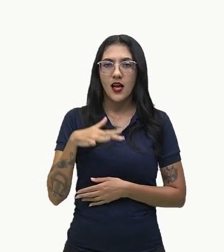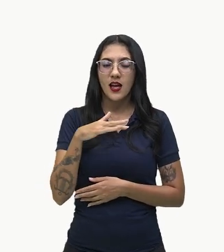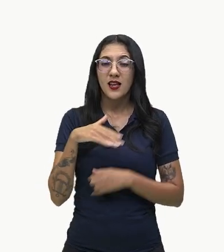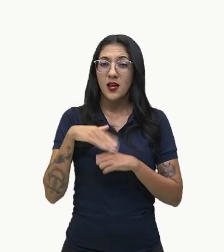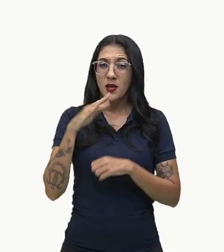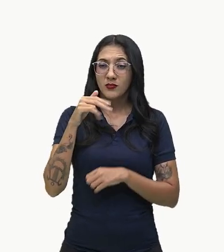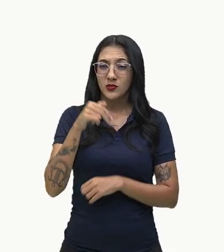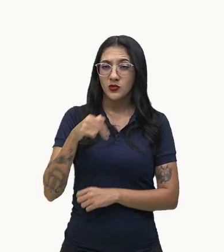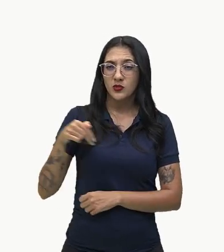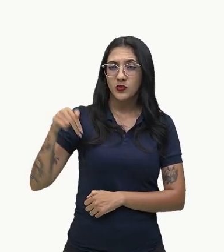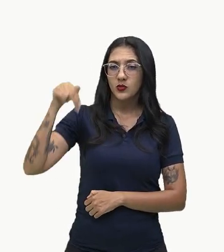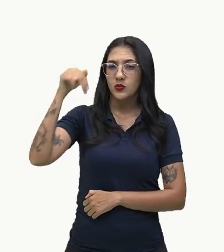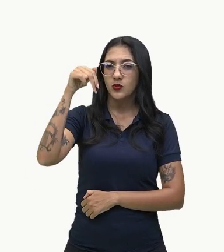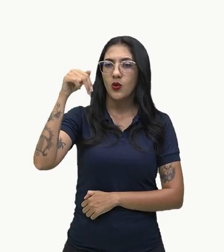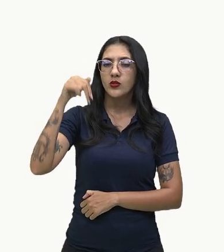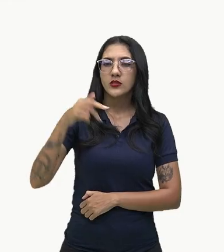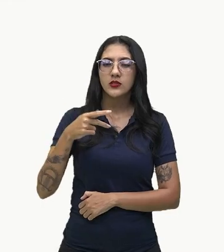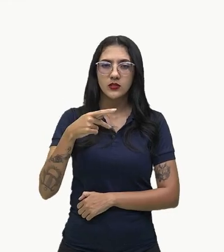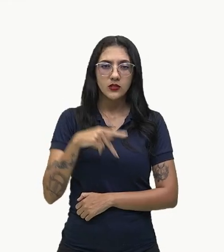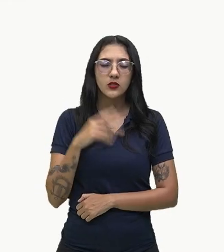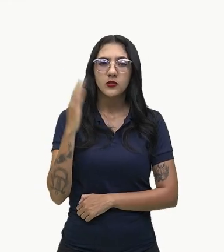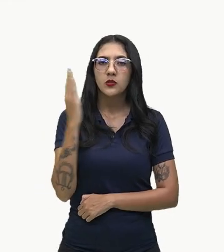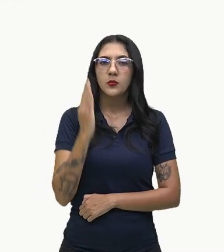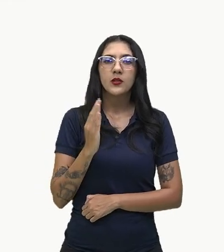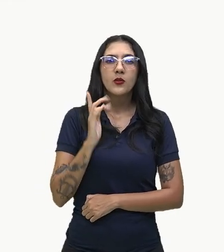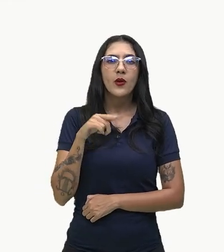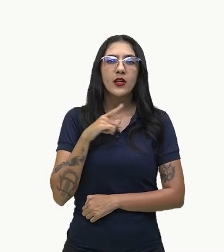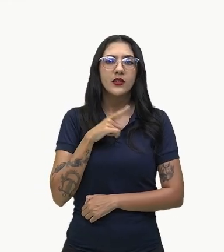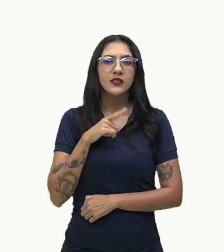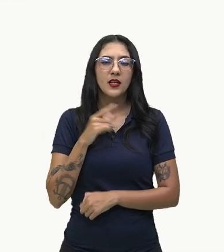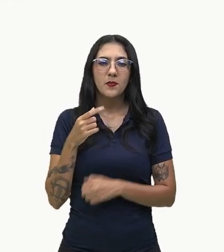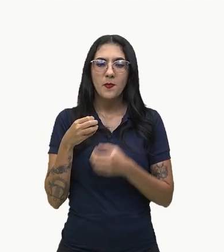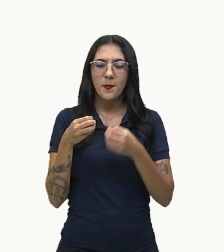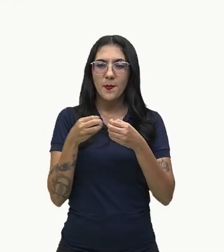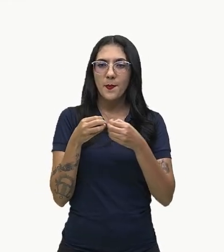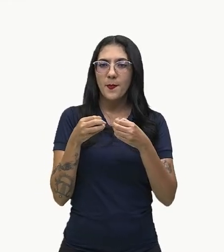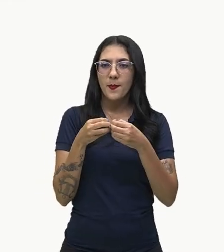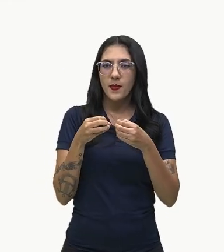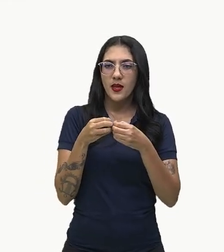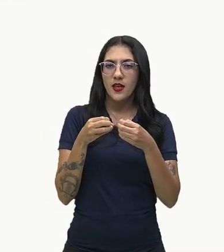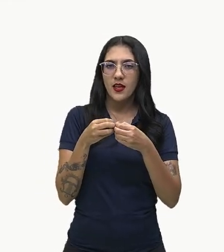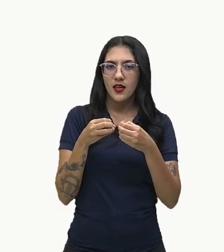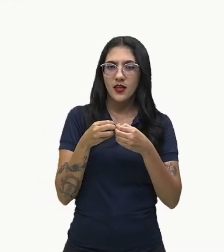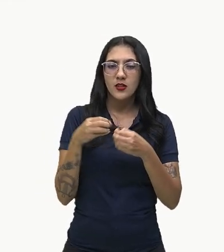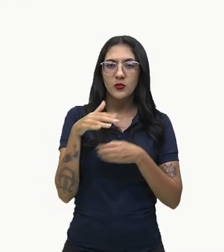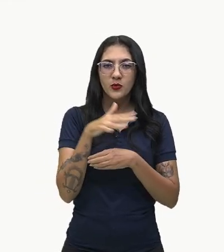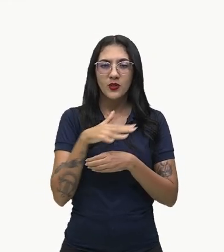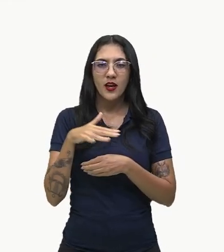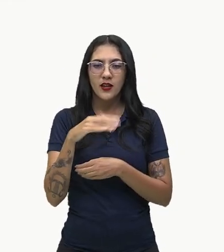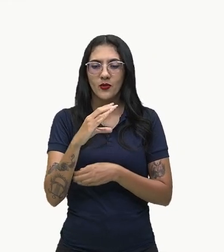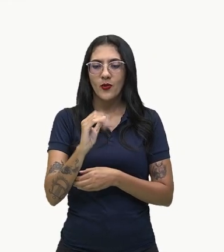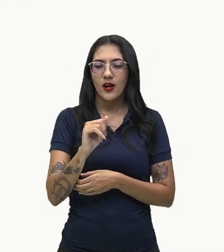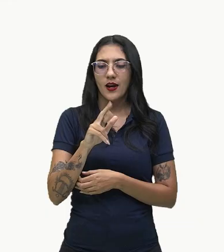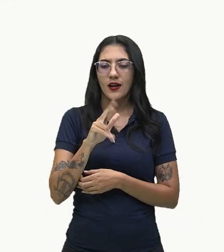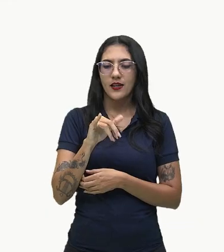do território brasileiro, ele está mais próximo do Caribe do que de São